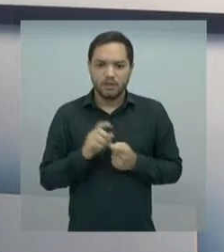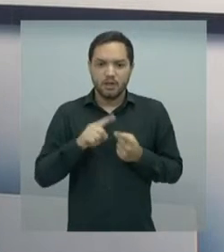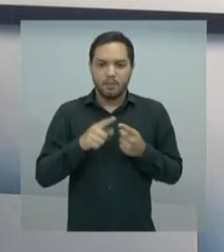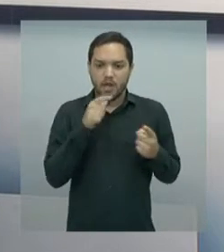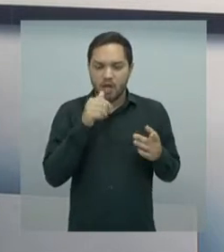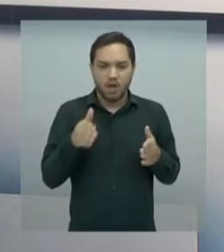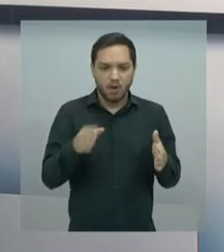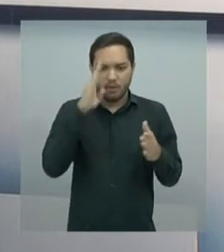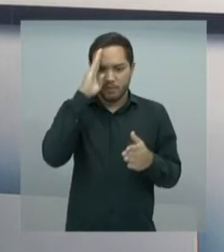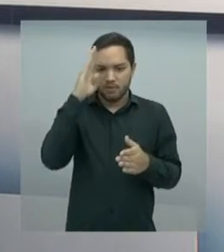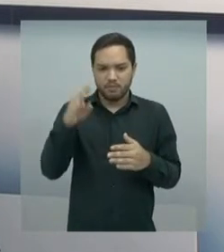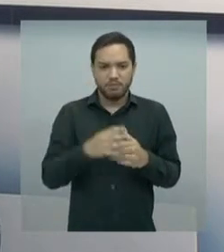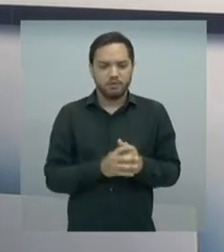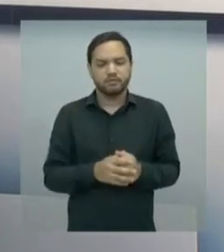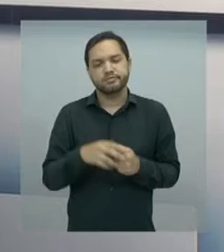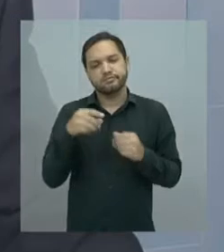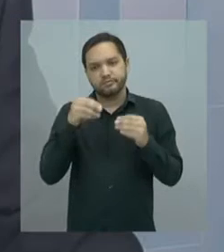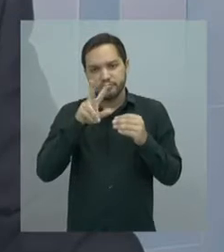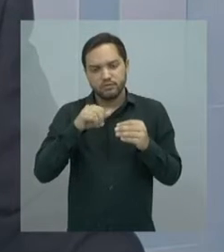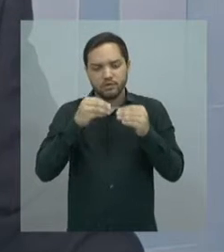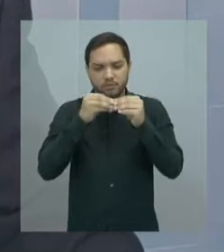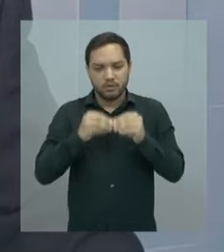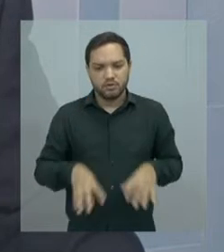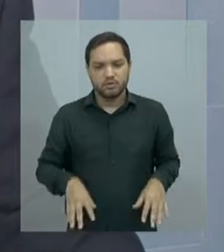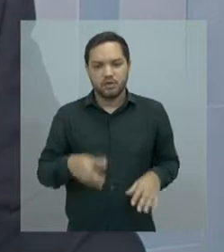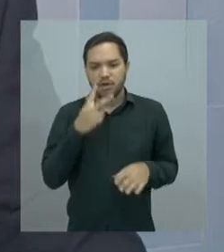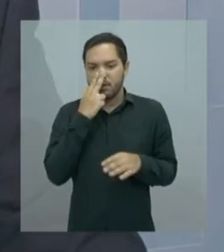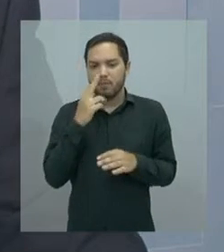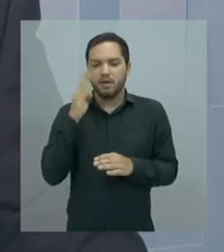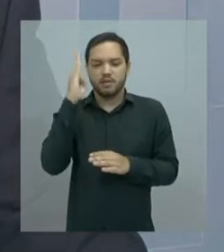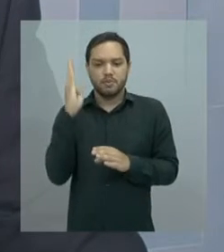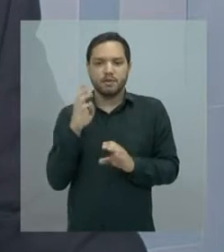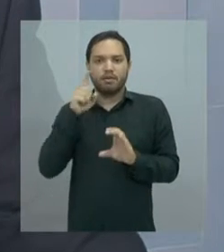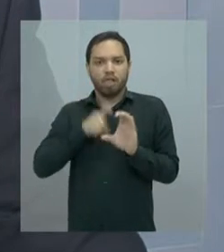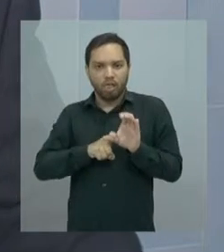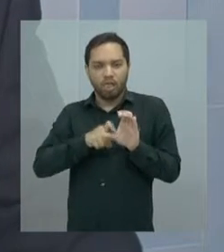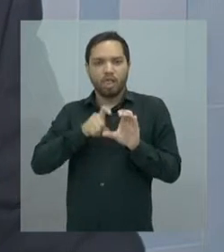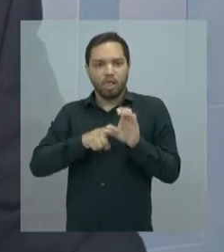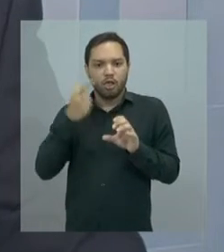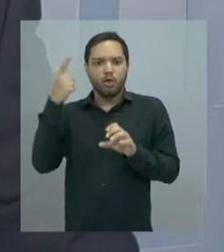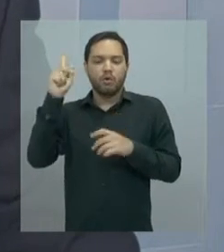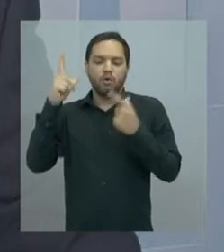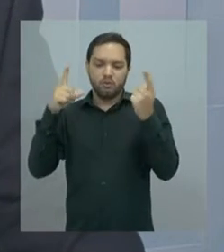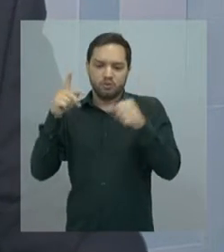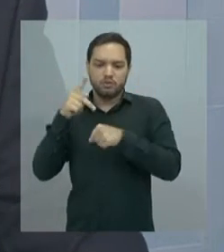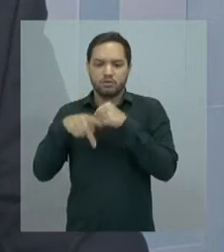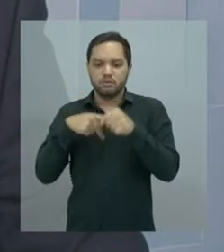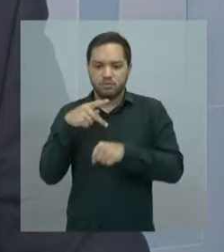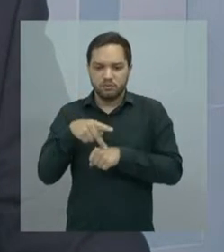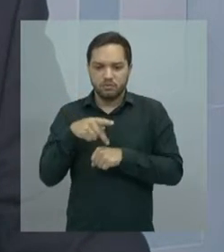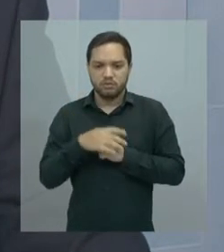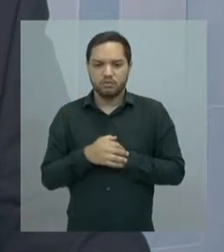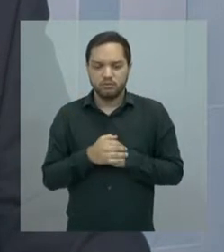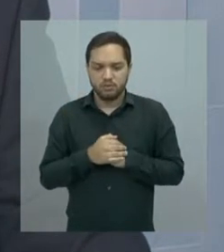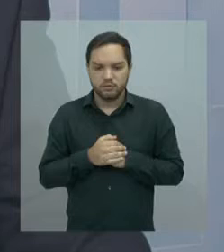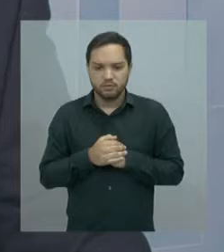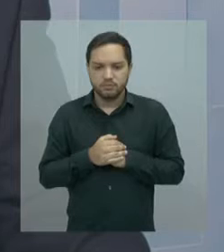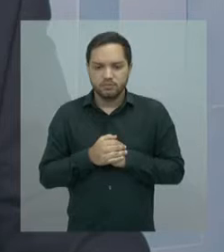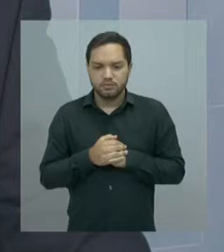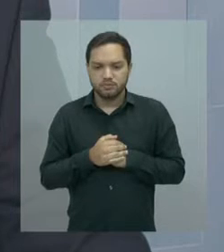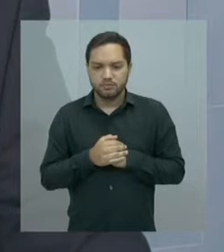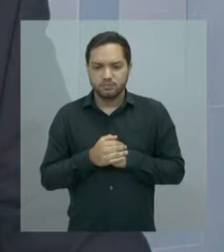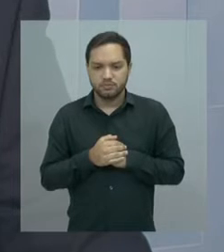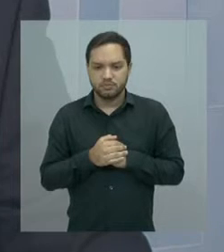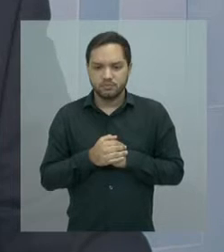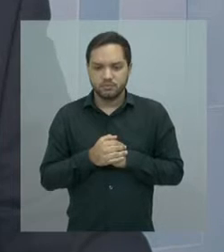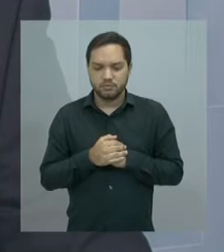verdade. É um desmonte, né? É uma perda da soberania nacional. Uma perda da soberania nacional. Eu faço sempre uma avaliação. Um